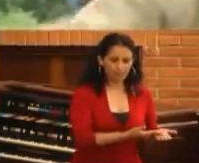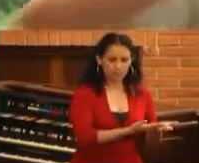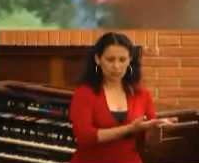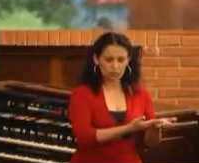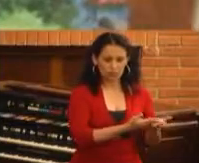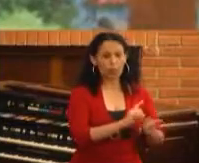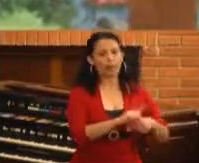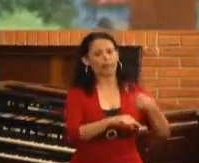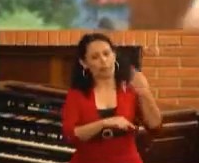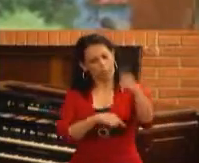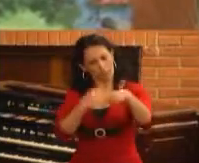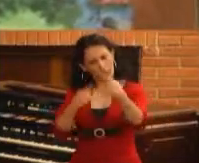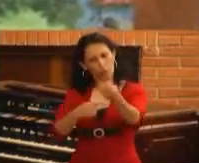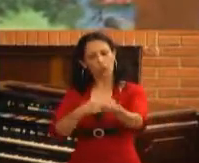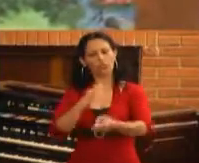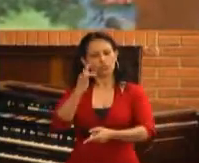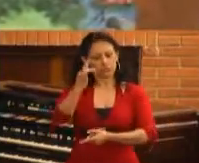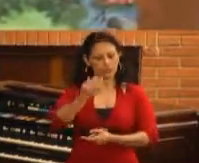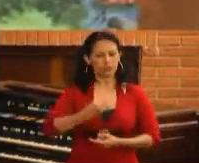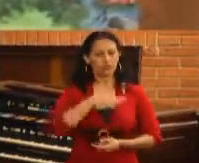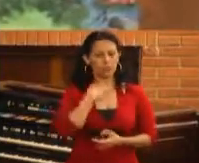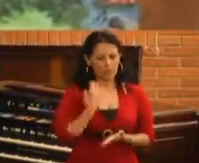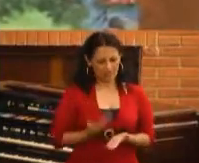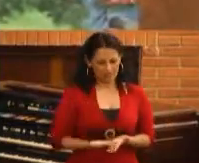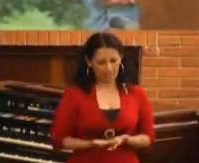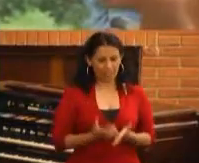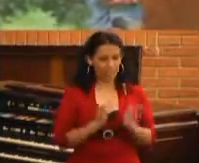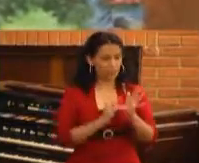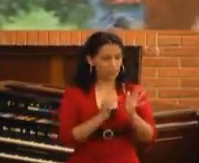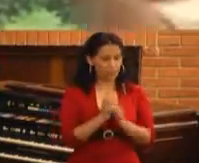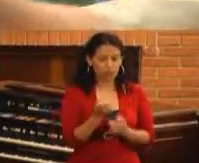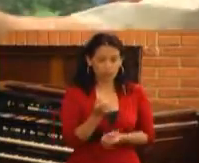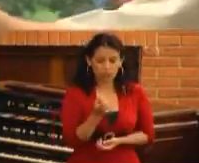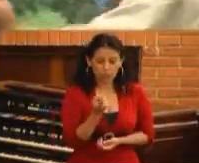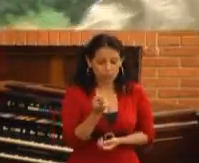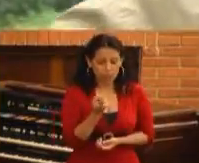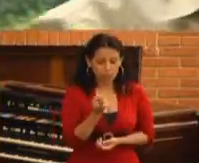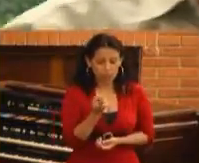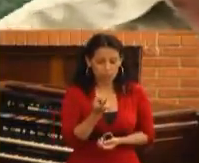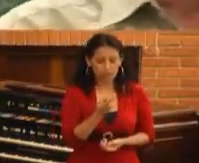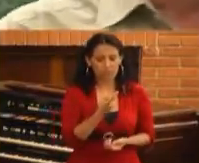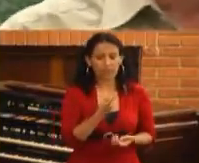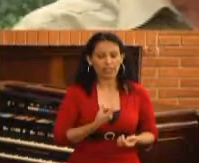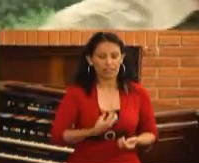morte. Ressurreição, ele tem uma vida que a morte não pode mais aniquilar.